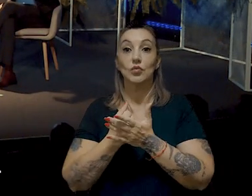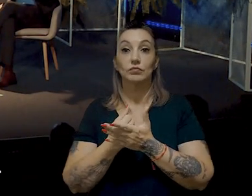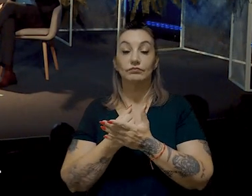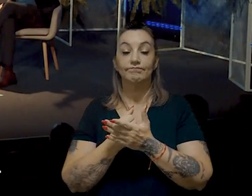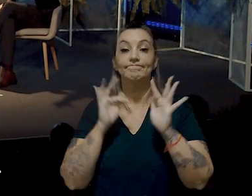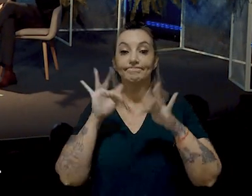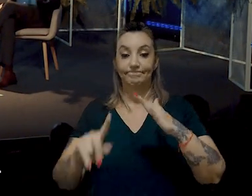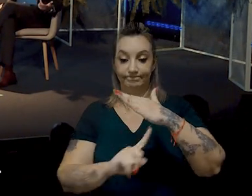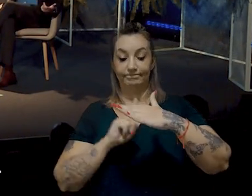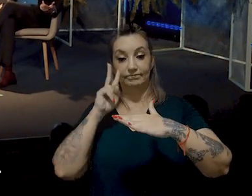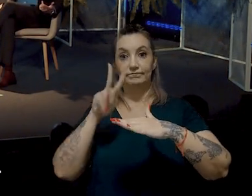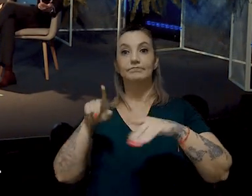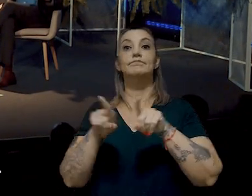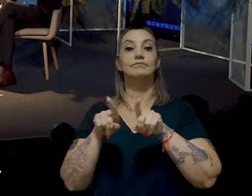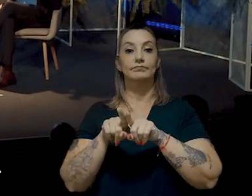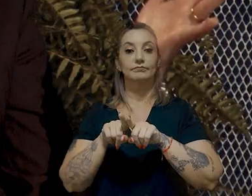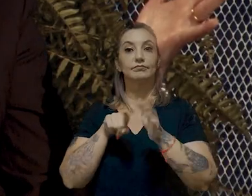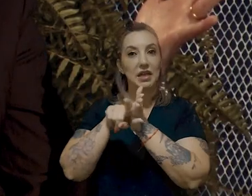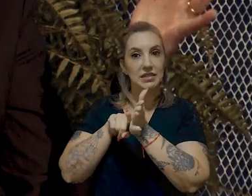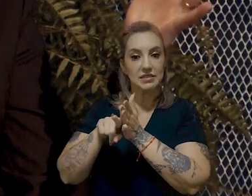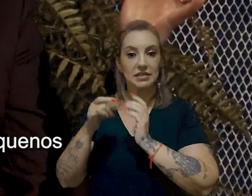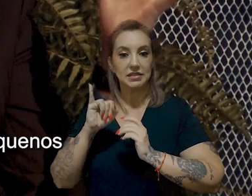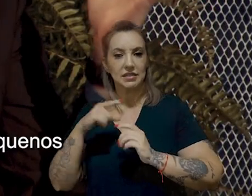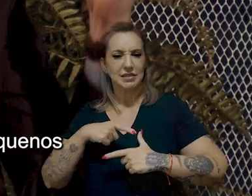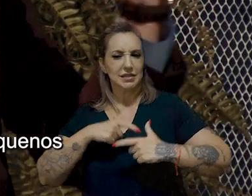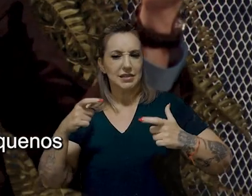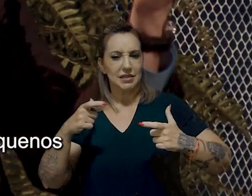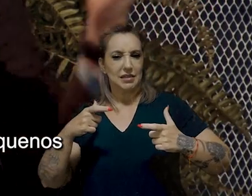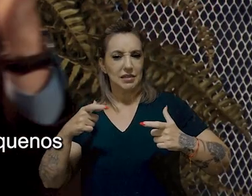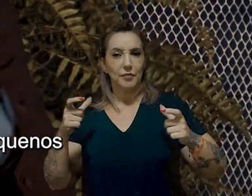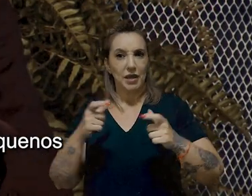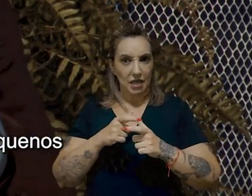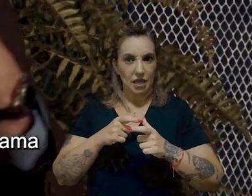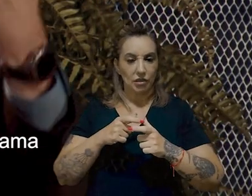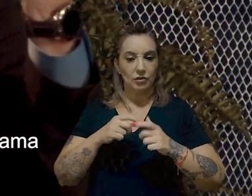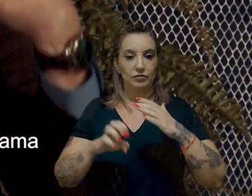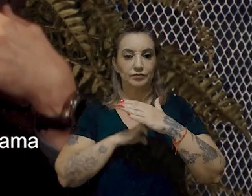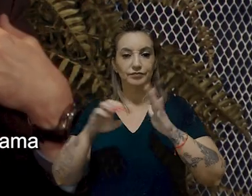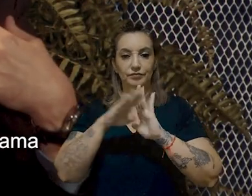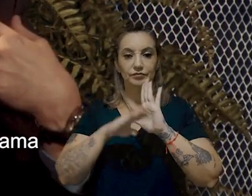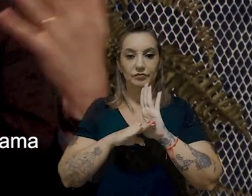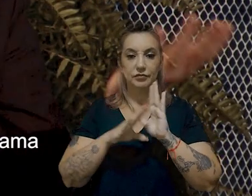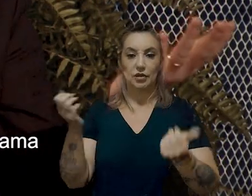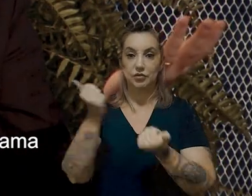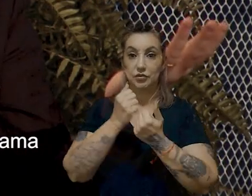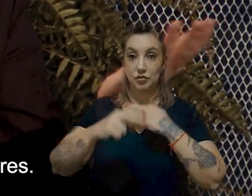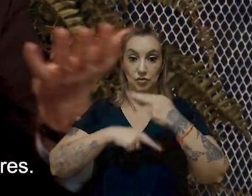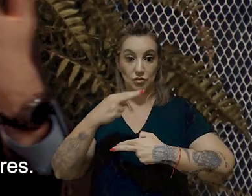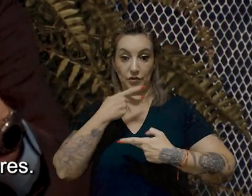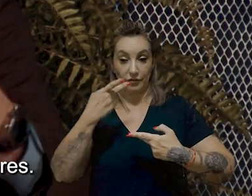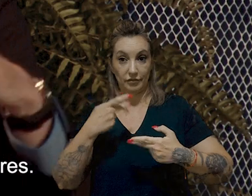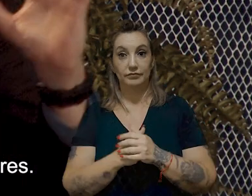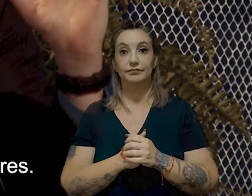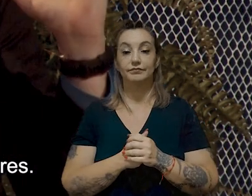consumidor final vai conseguir olhar isso também eh E você tem grandes fornecedores e pequenos fornecedores a gente tem um programa que chama suprimento sustentável que